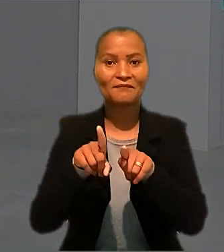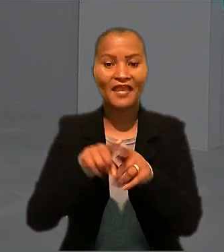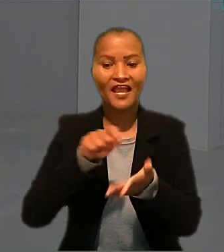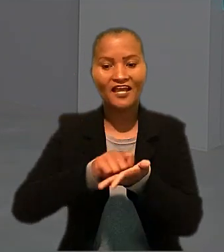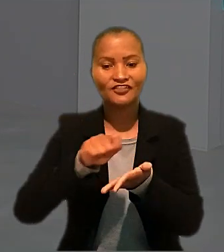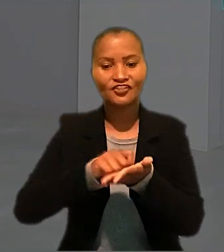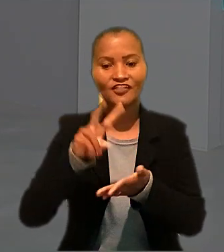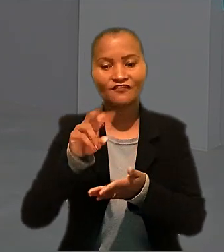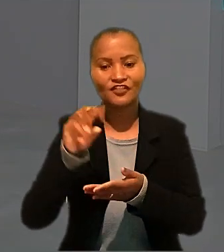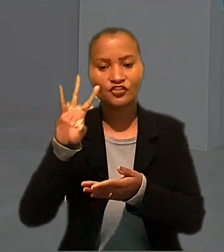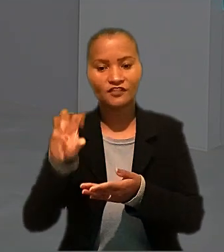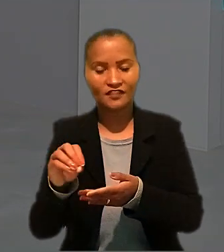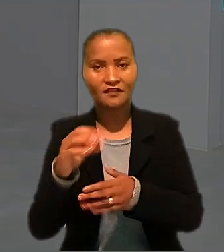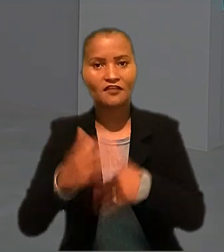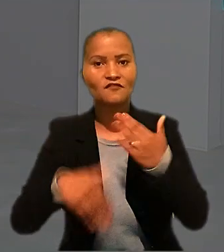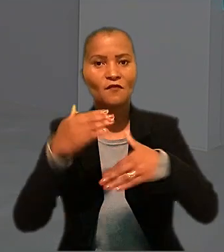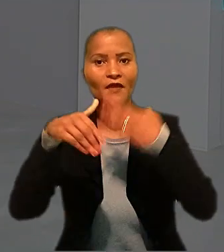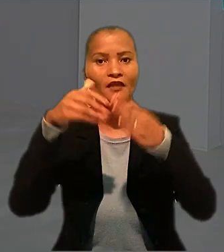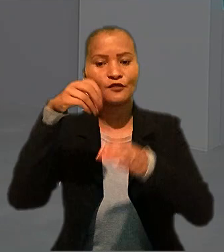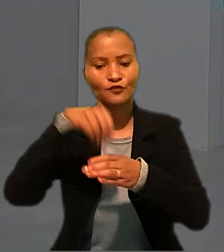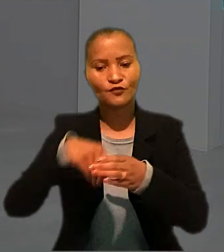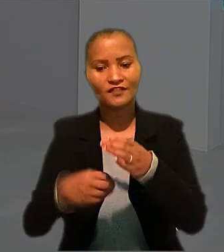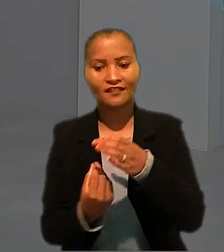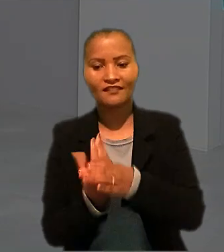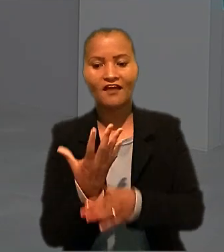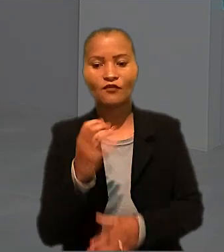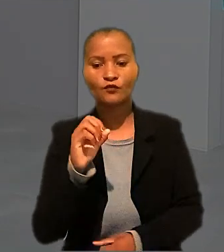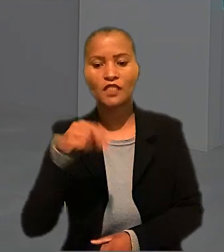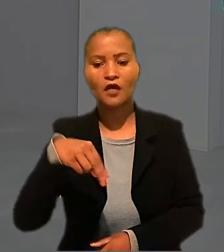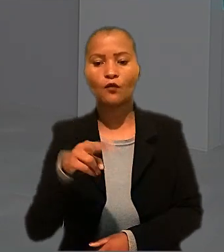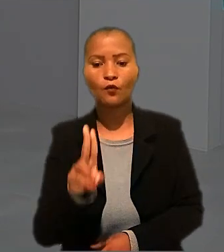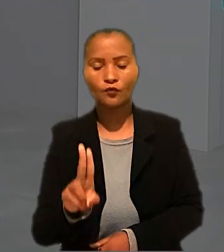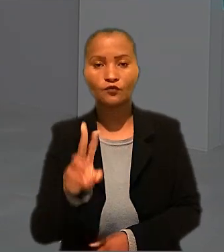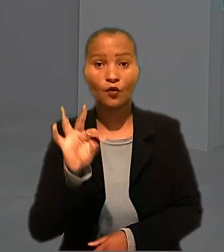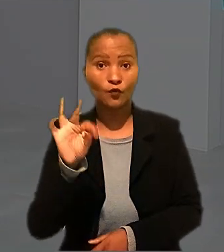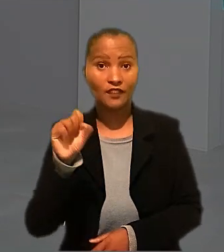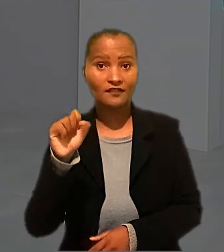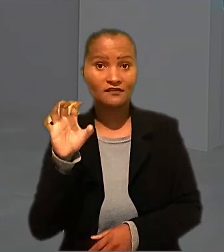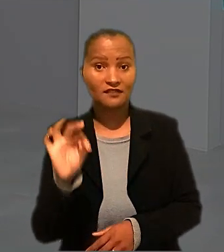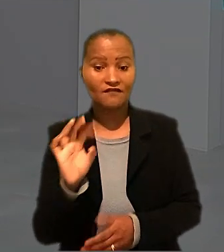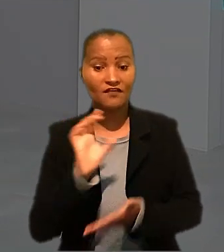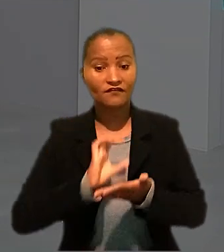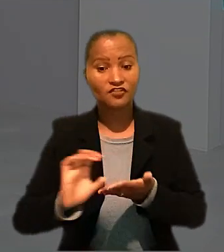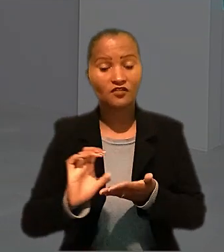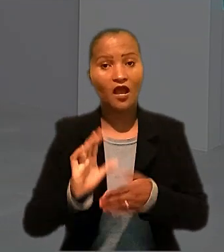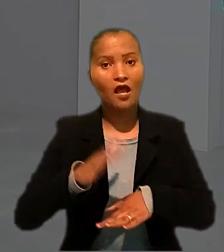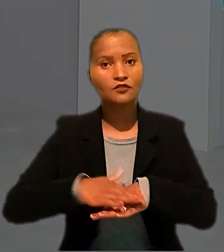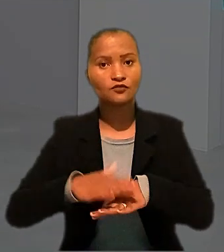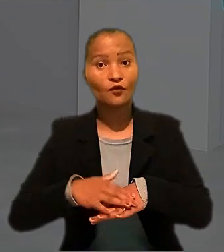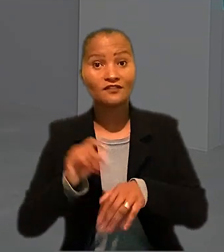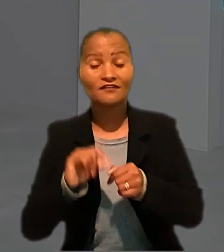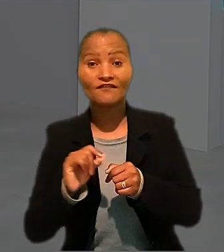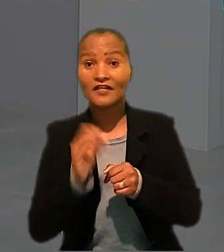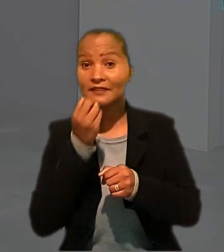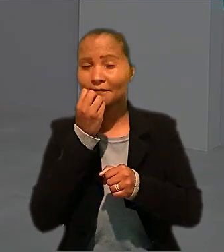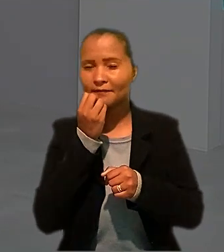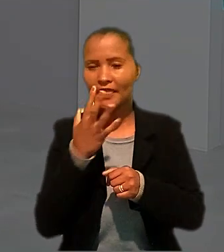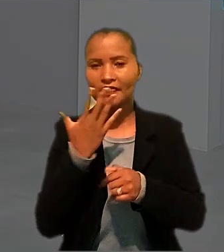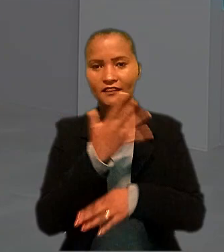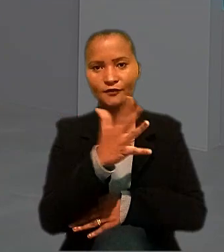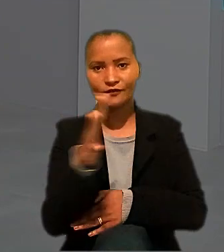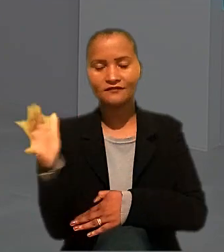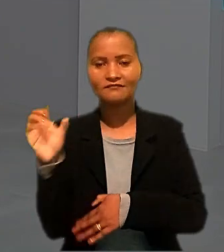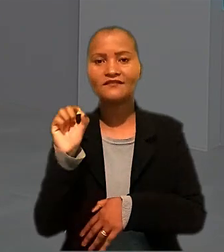Agenda 2030 para o desenvolvimento sustentável da ONU, o TST vai investir em ações que fazem bem à natureza. E quem tem